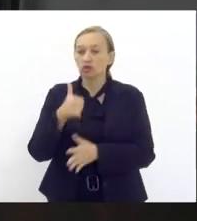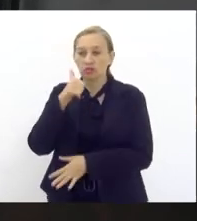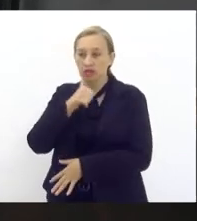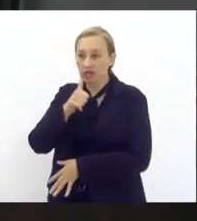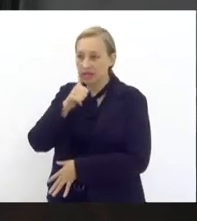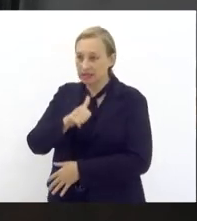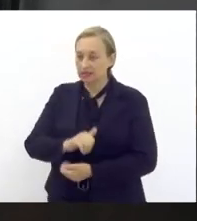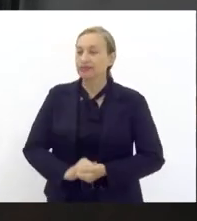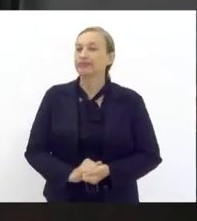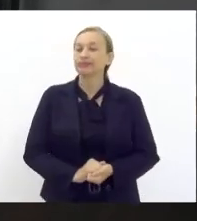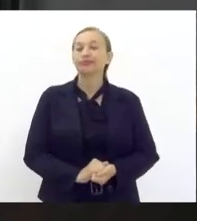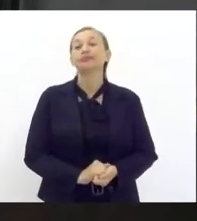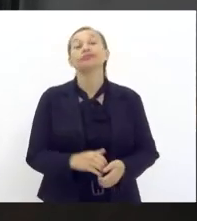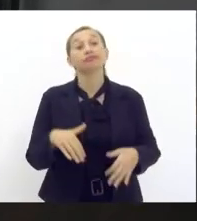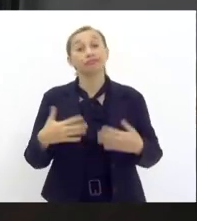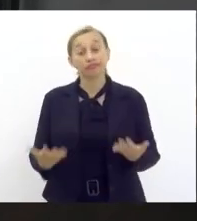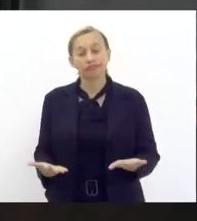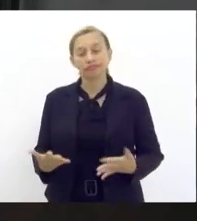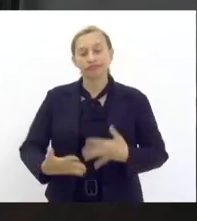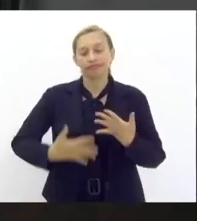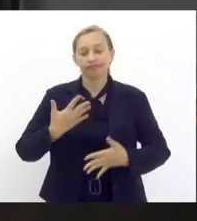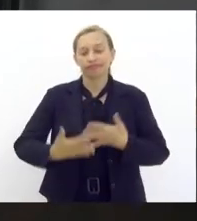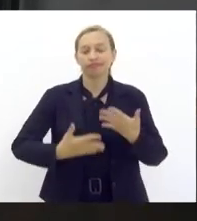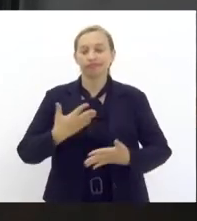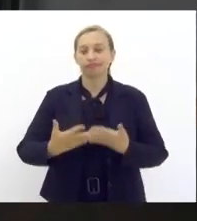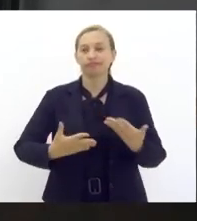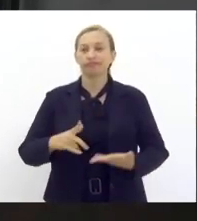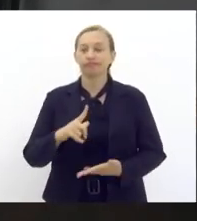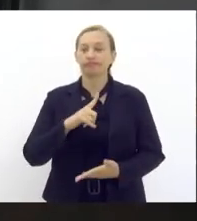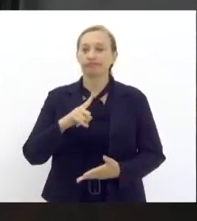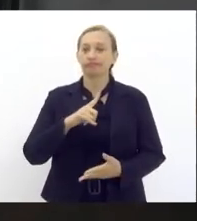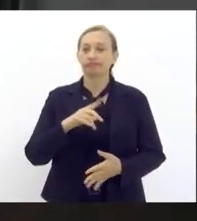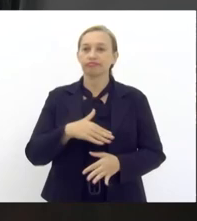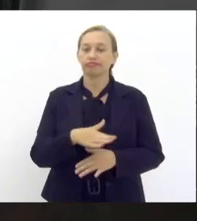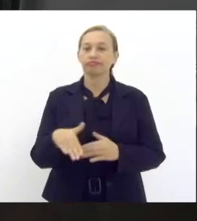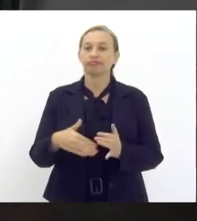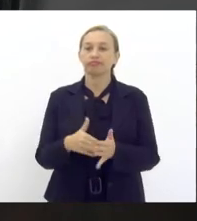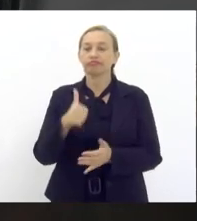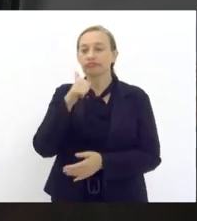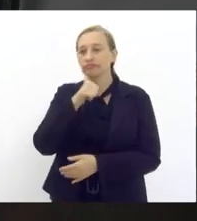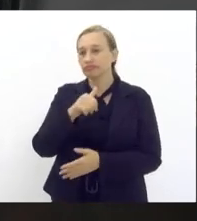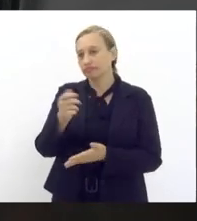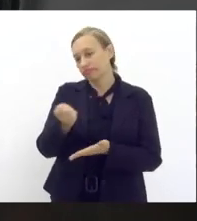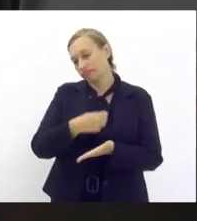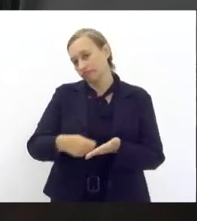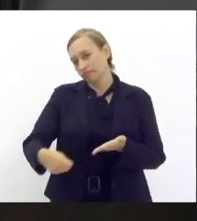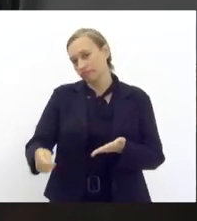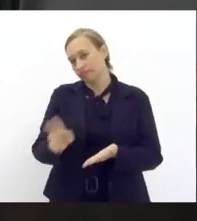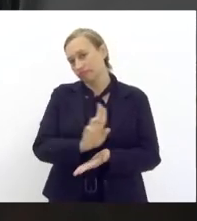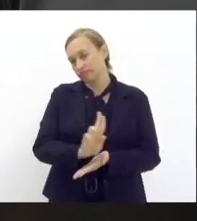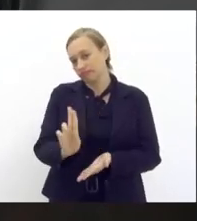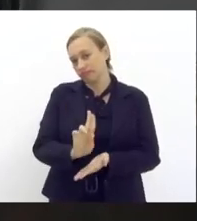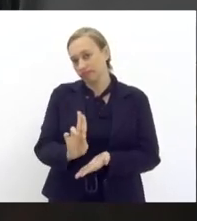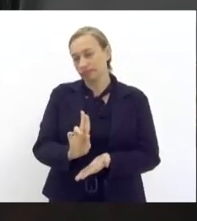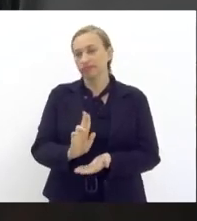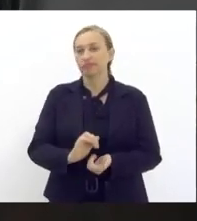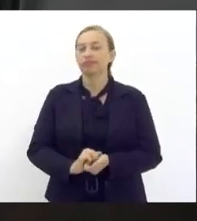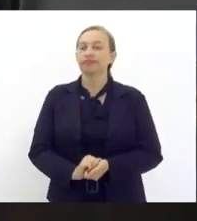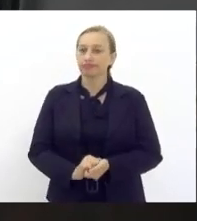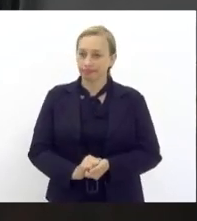feminina. Então, seria um prazer imenso ter a bancada assinando como coautora para